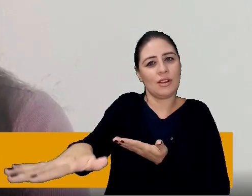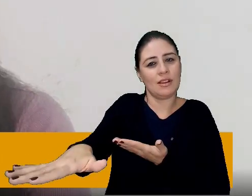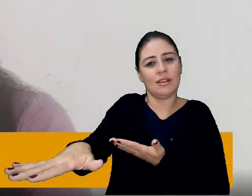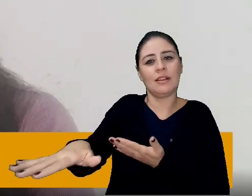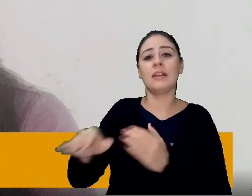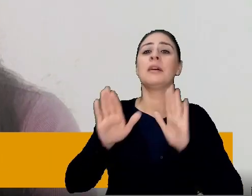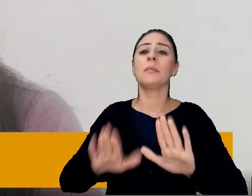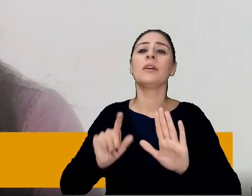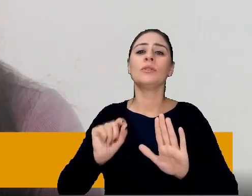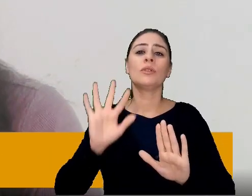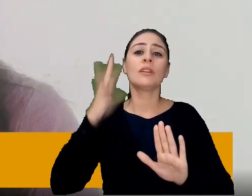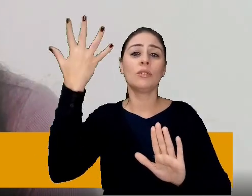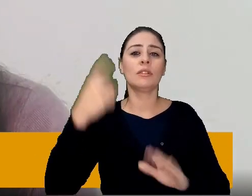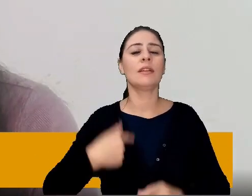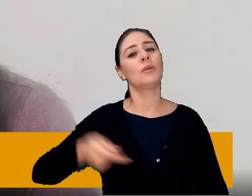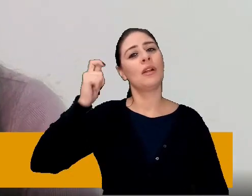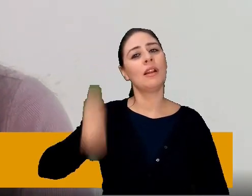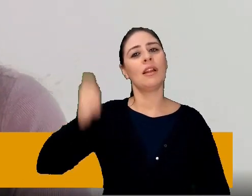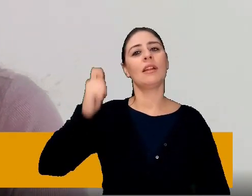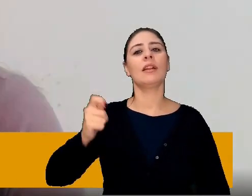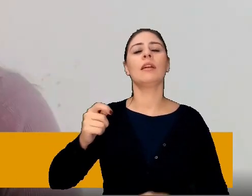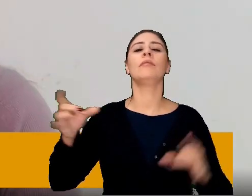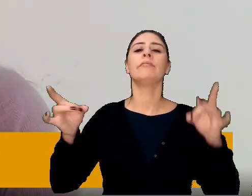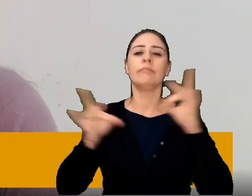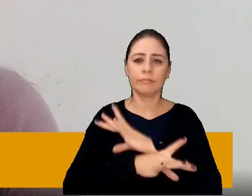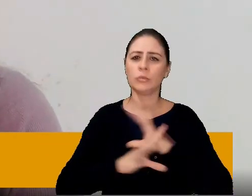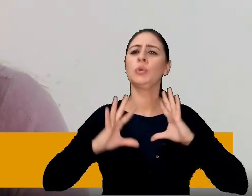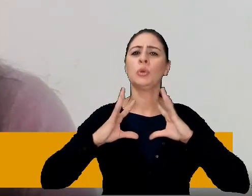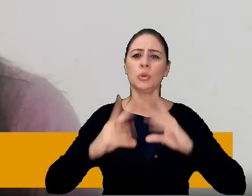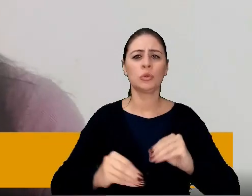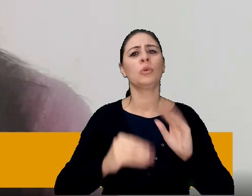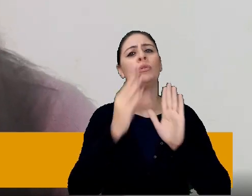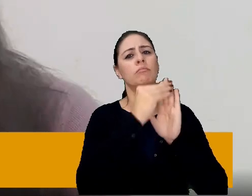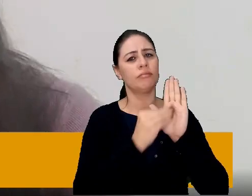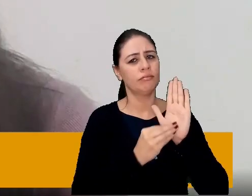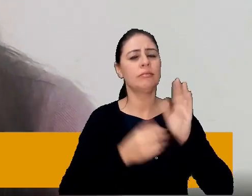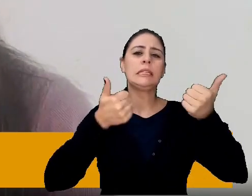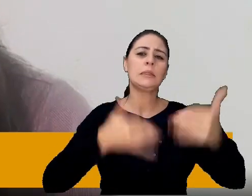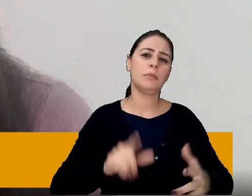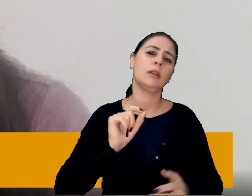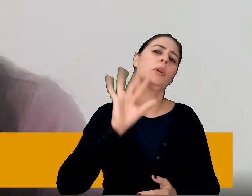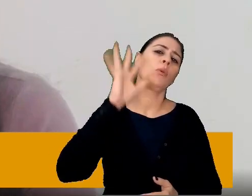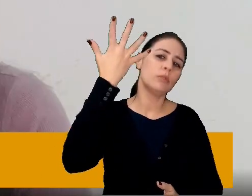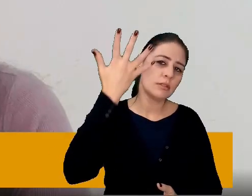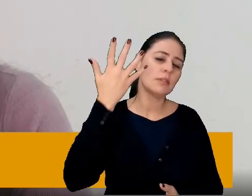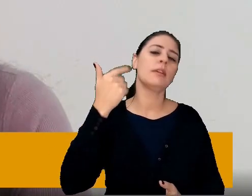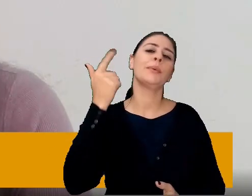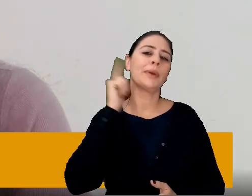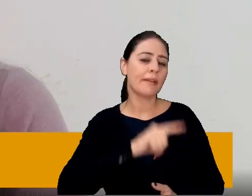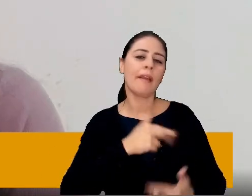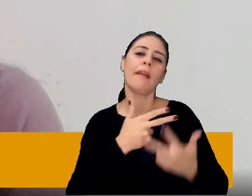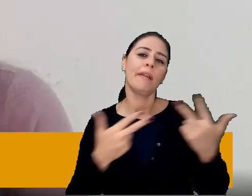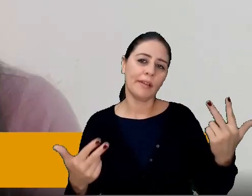dinheiro do leilão eu comprei uma impressora. E o que aconteceu? Depois que eu encerrei o leilão, prestei conta